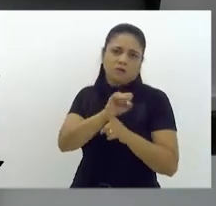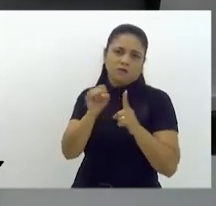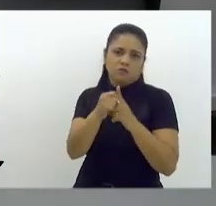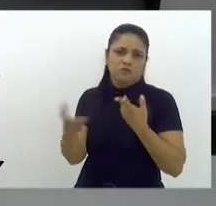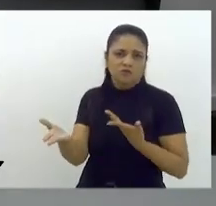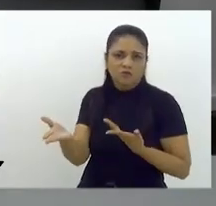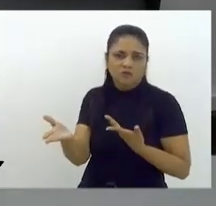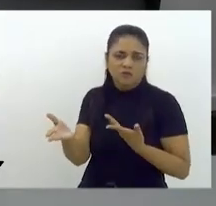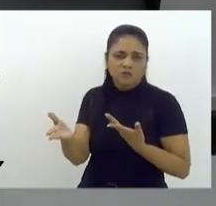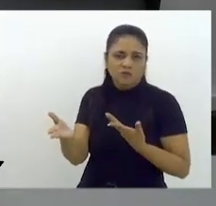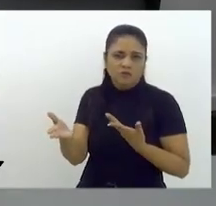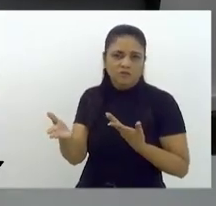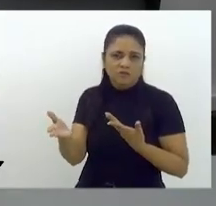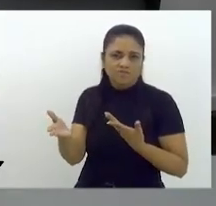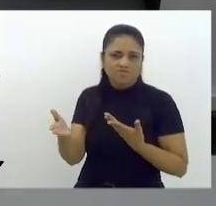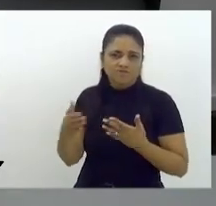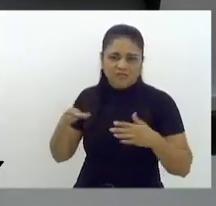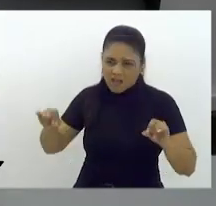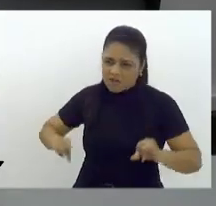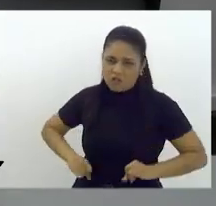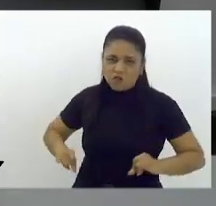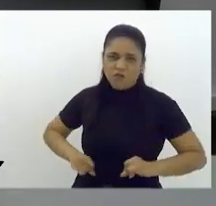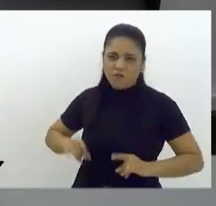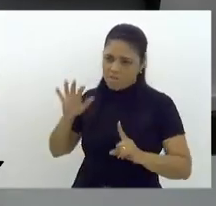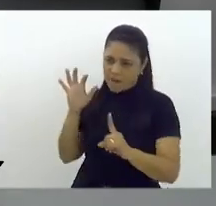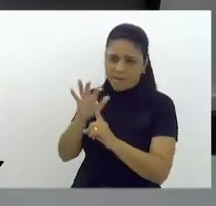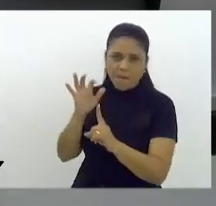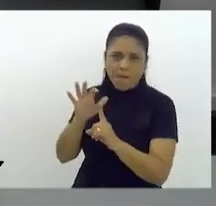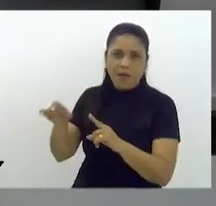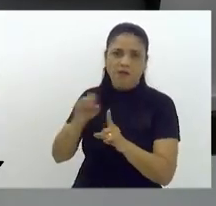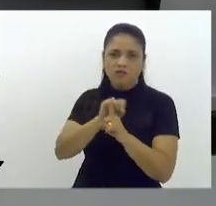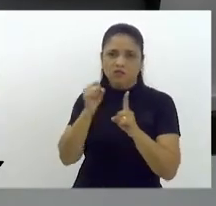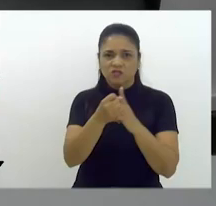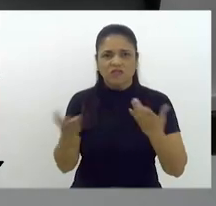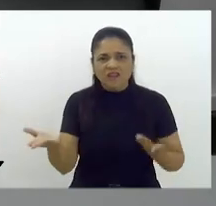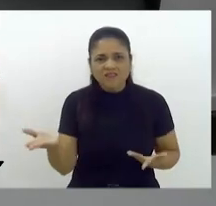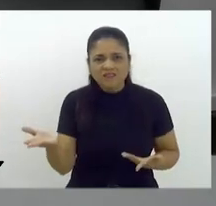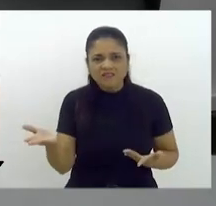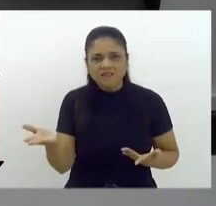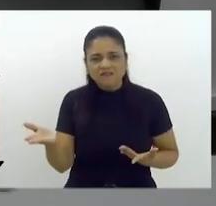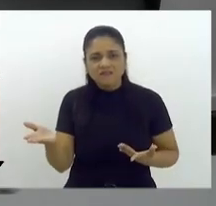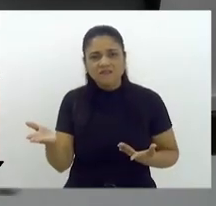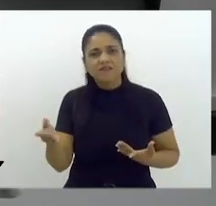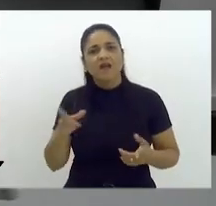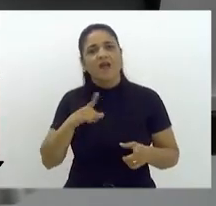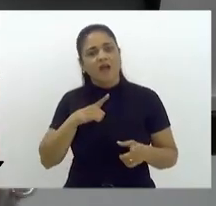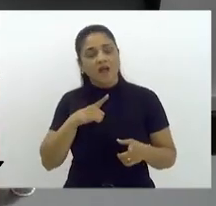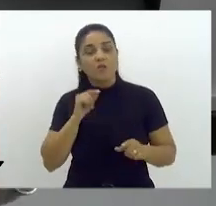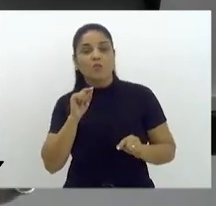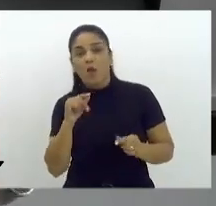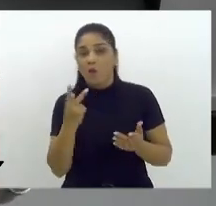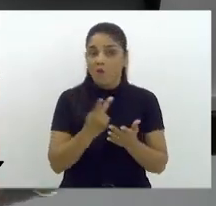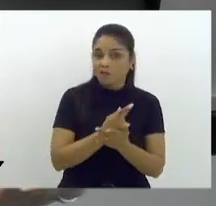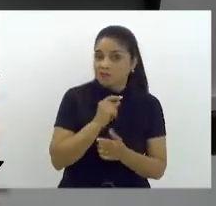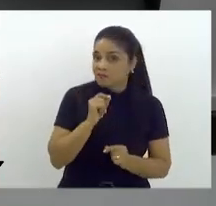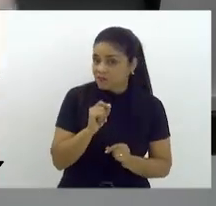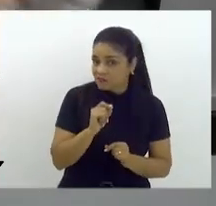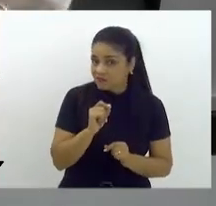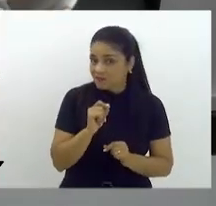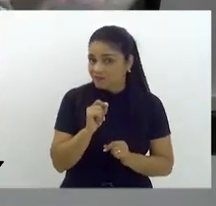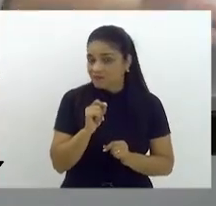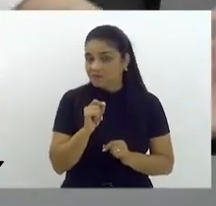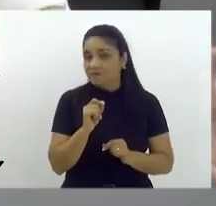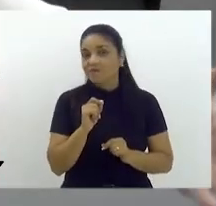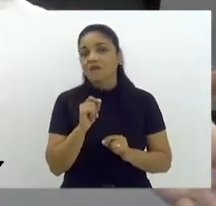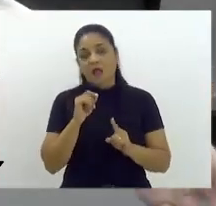sofrer uma represália social e aí entram as distorções né porque